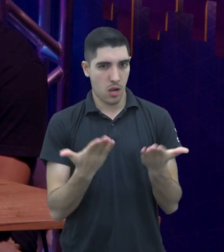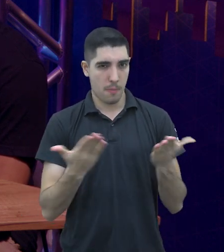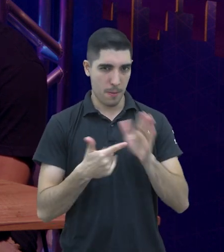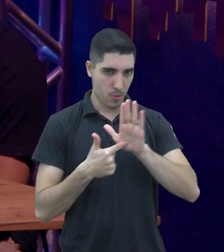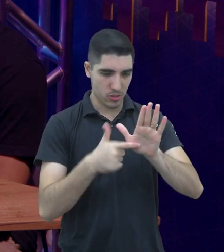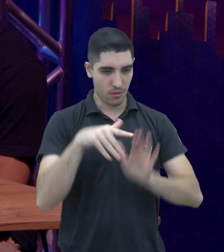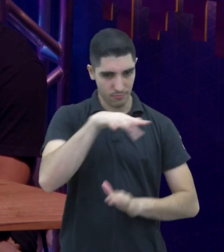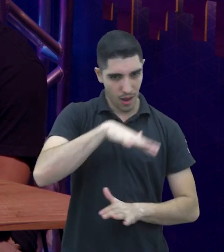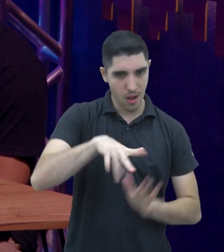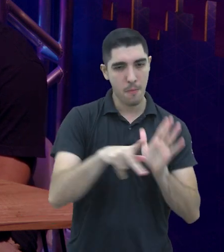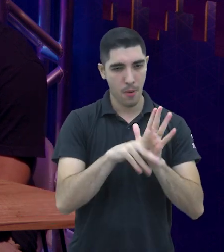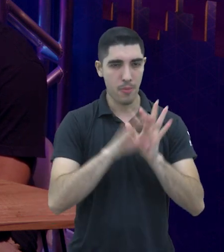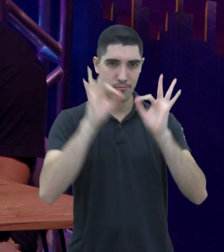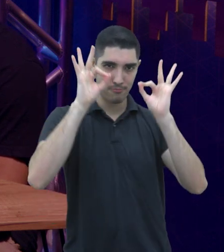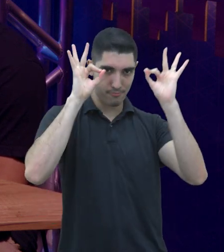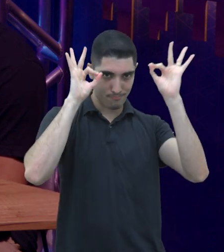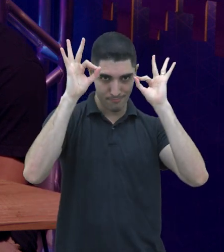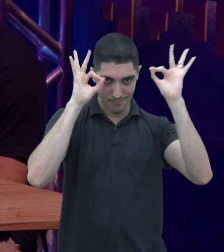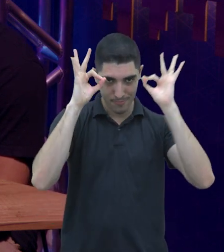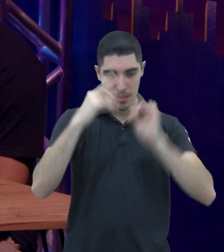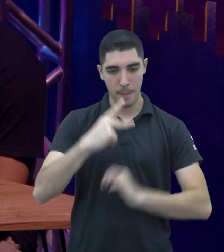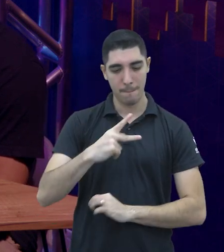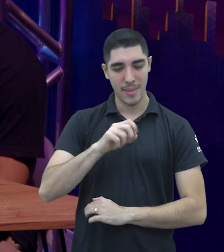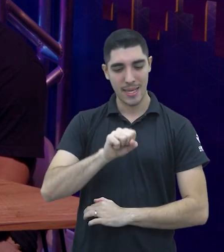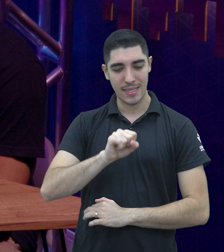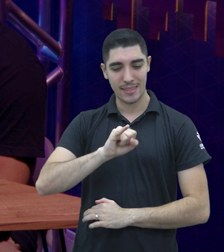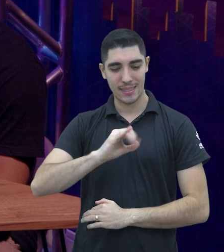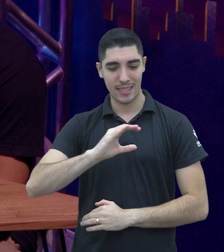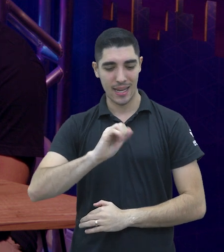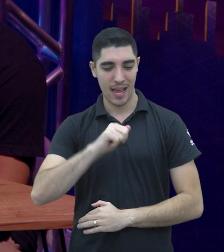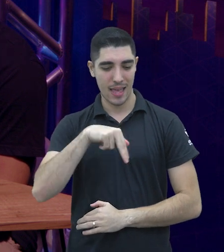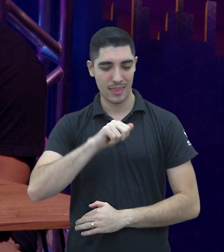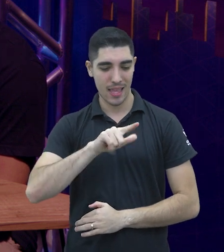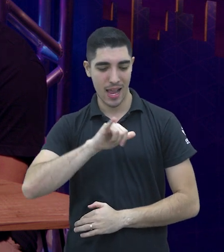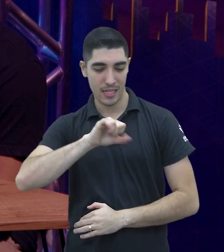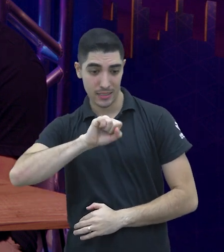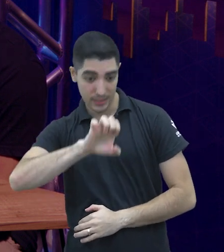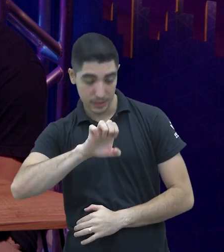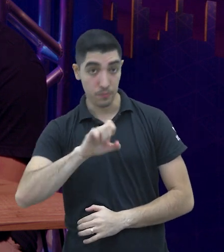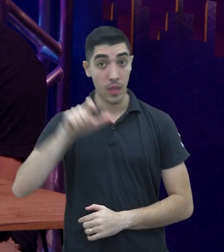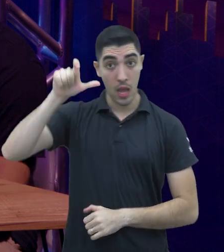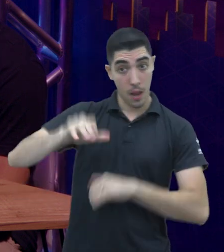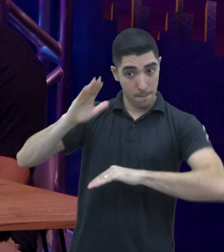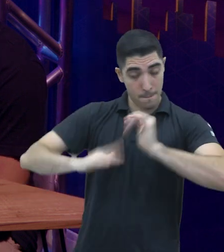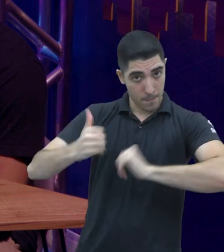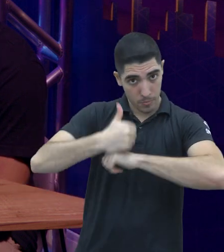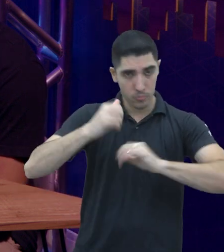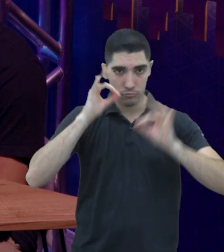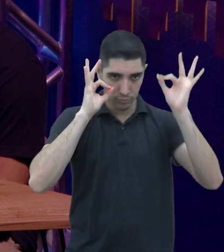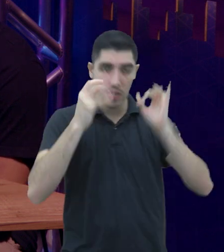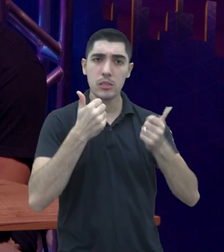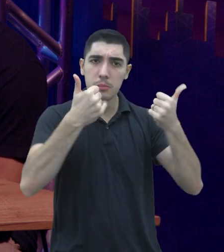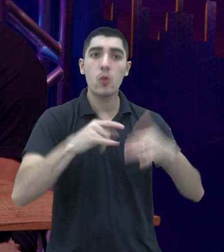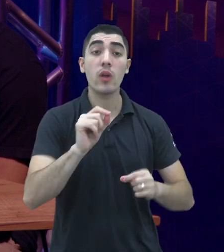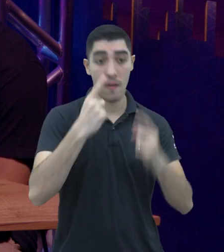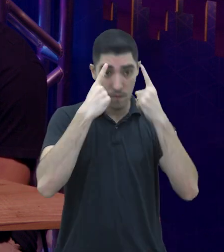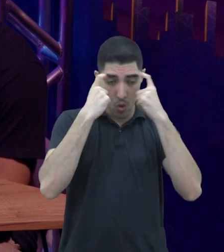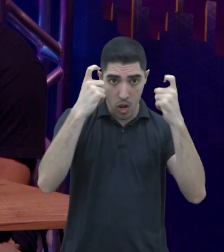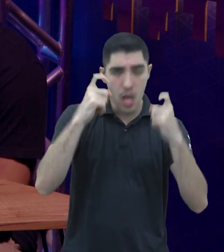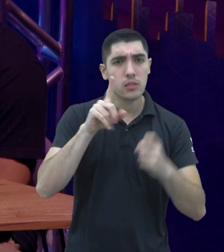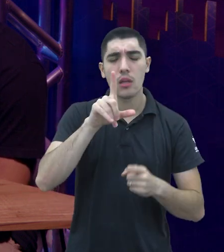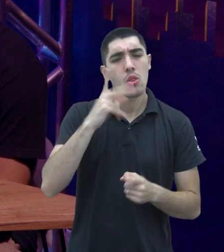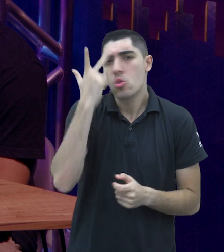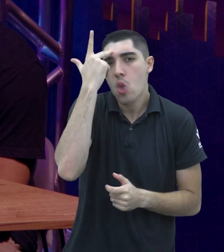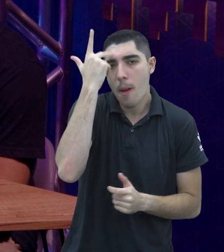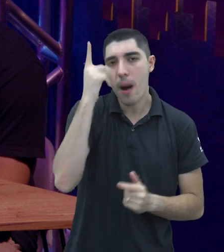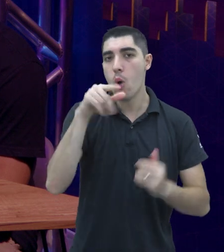um pouquinho na psicanálise, a psicanálise vai dizer que a agressividade é um tipo de comportamento normal que se manifesta nos primeiros